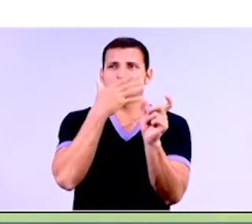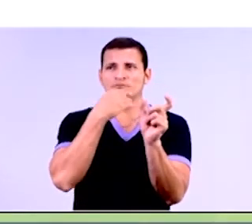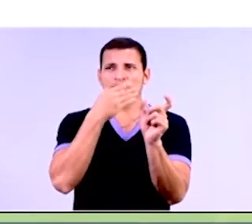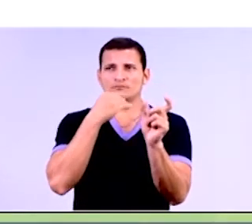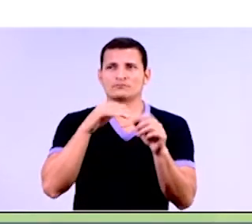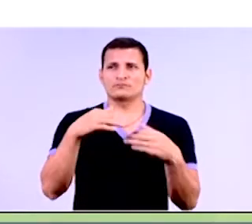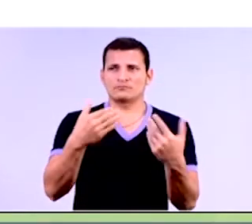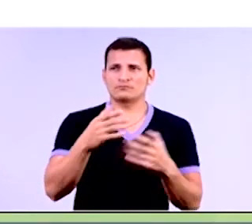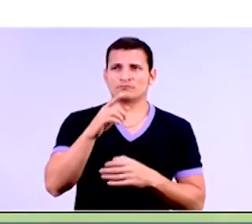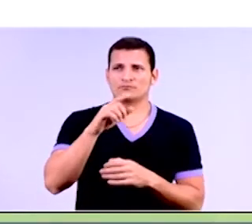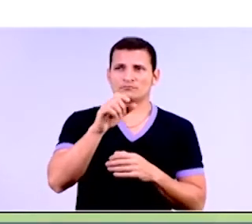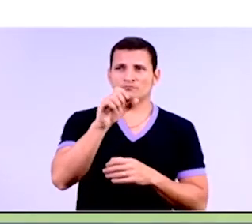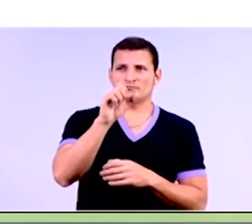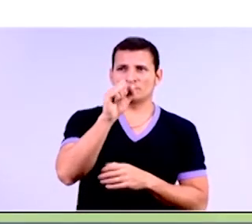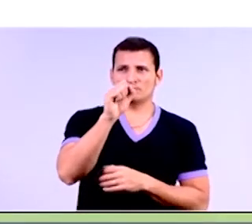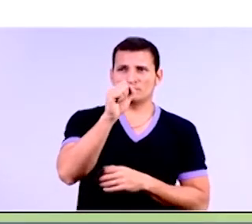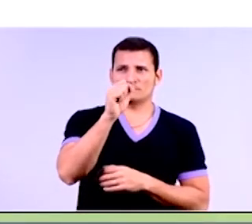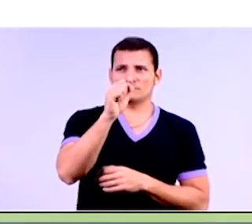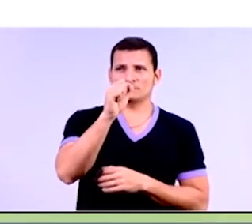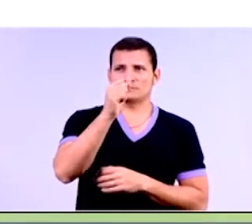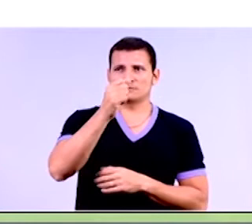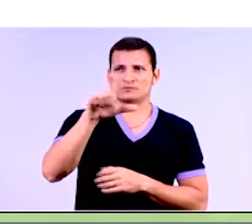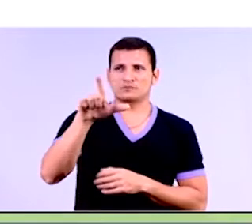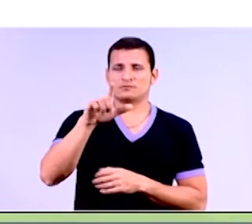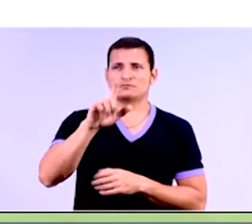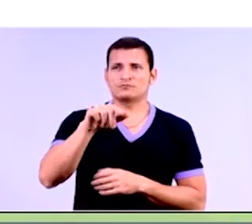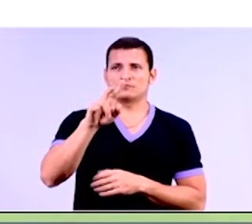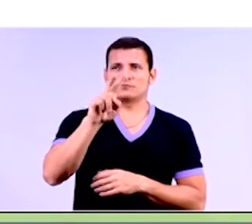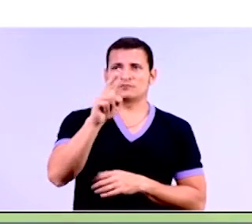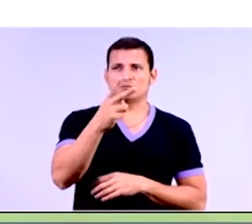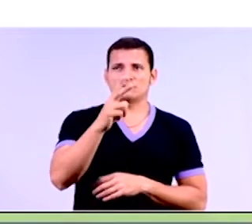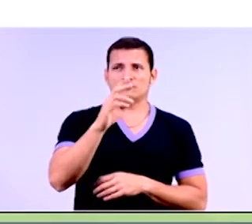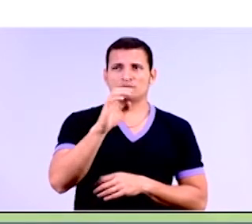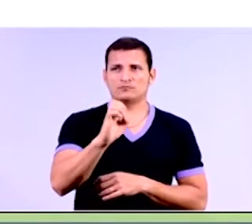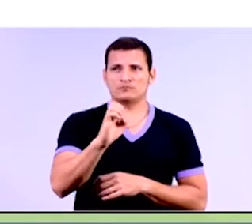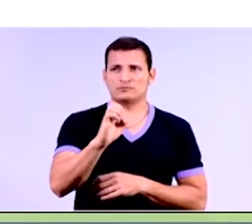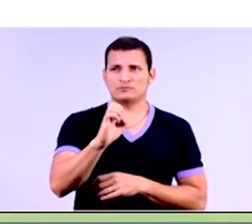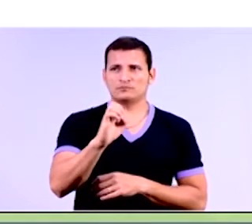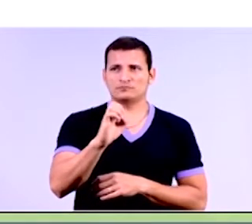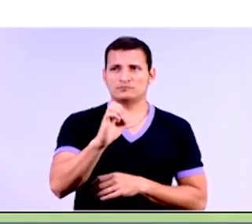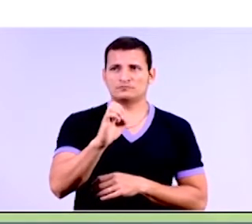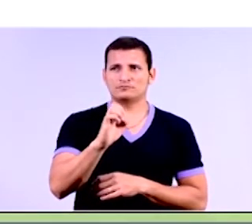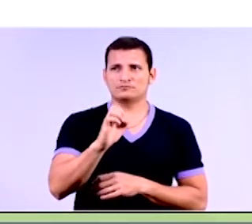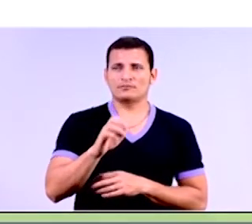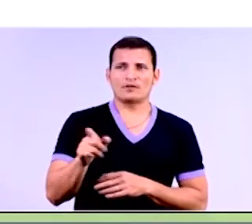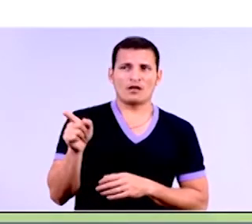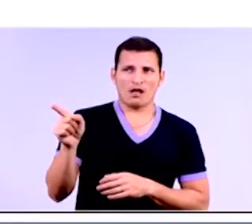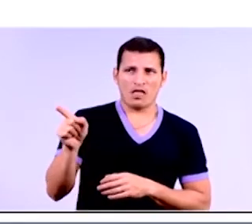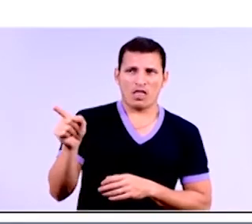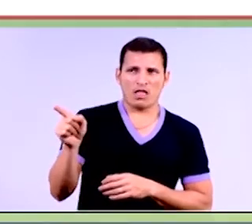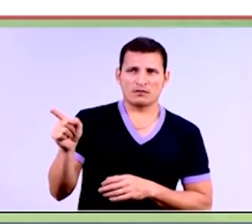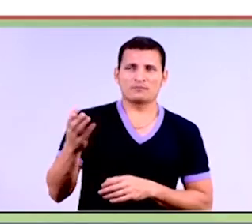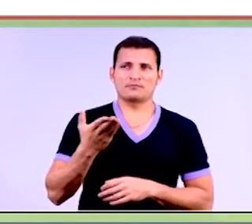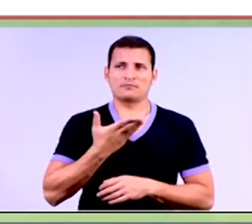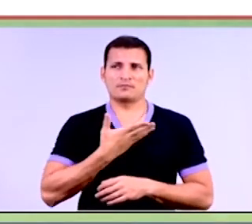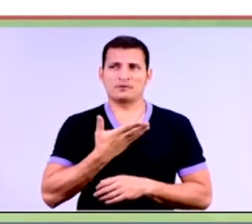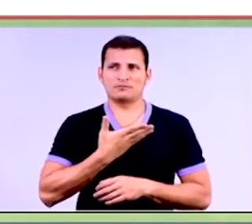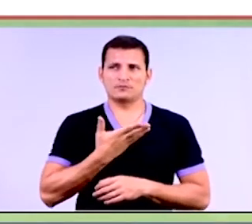he, ok? Ok, he is my friend. Ele é meu amigo,